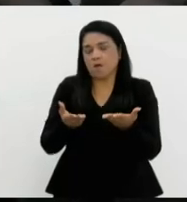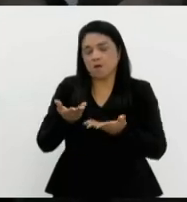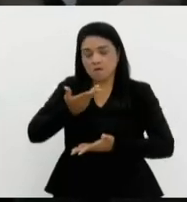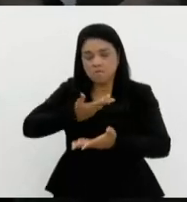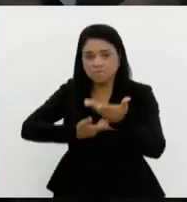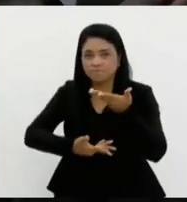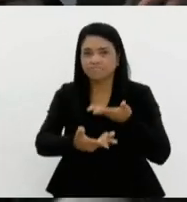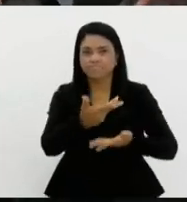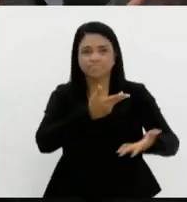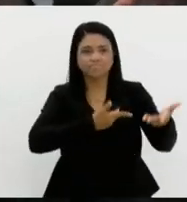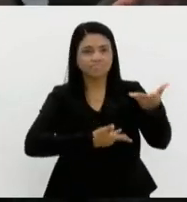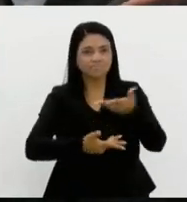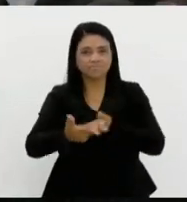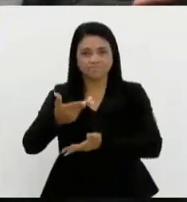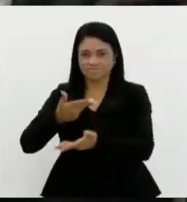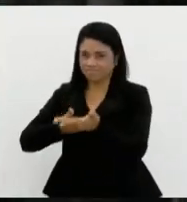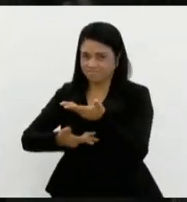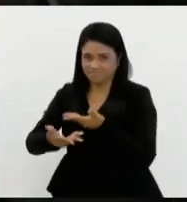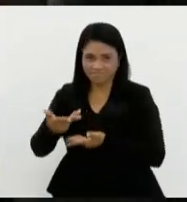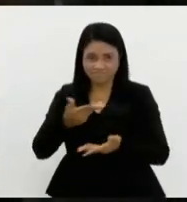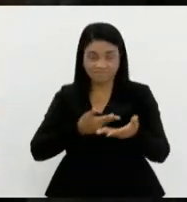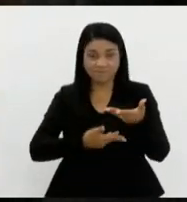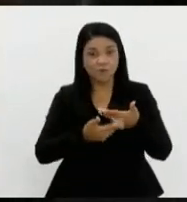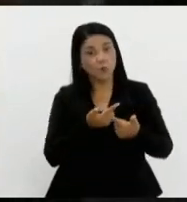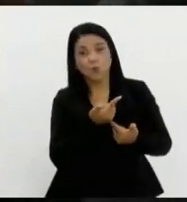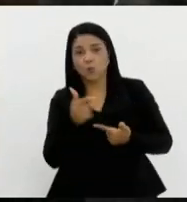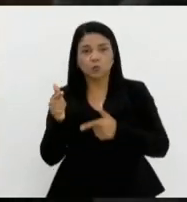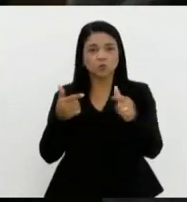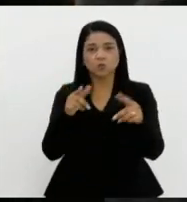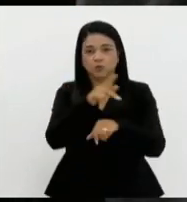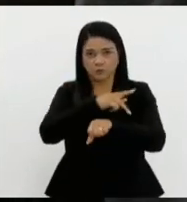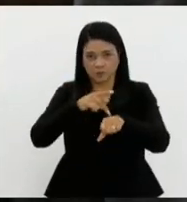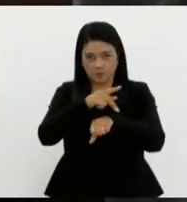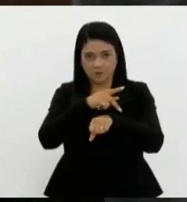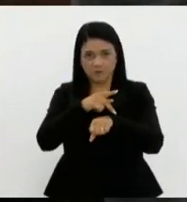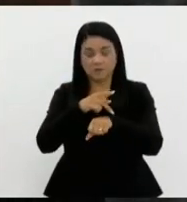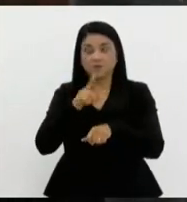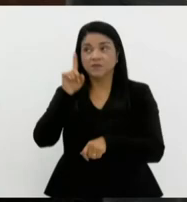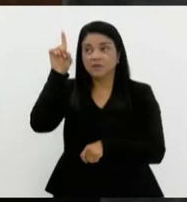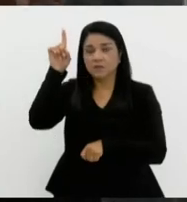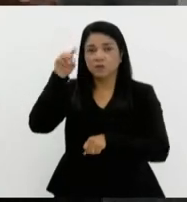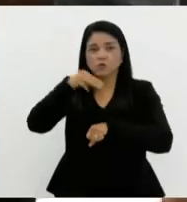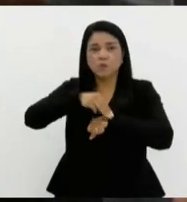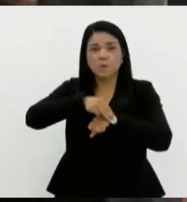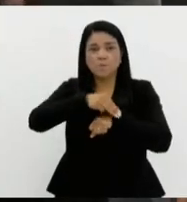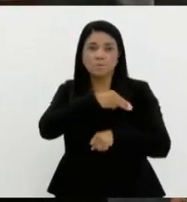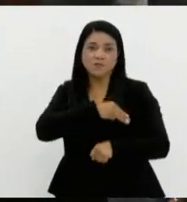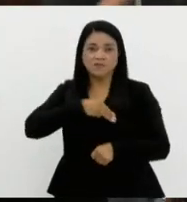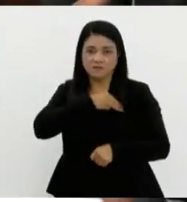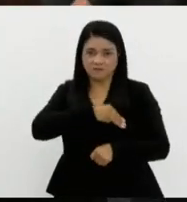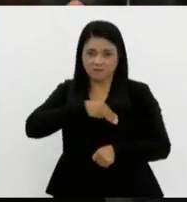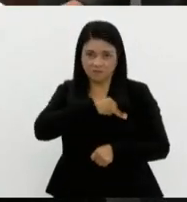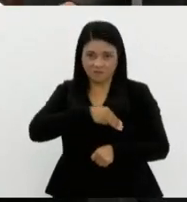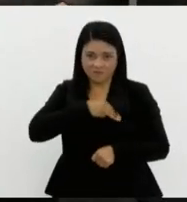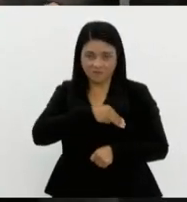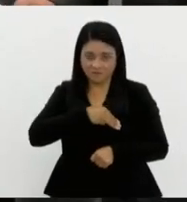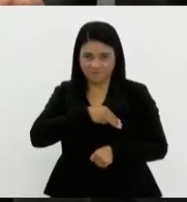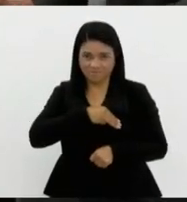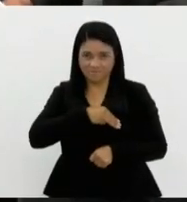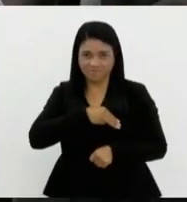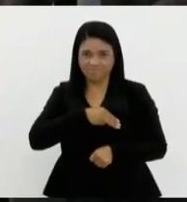teve de mediador. Que Deus tenha misericórdia, misericórdia, porque essa